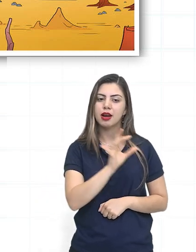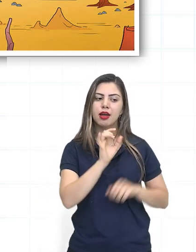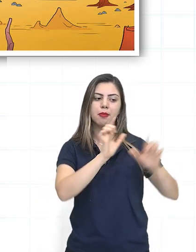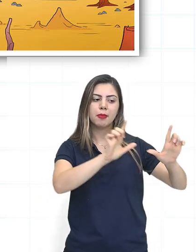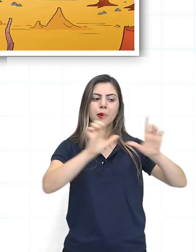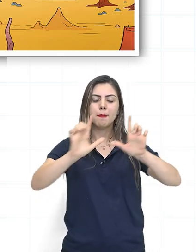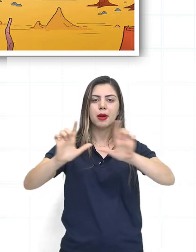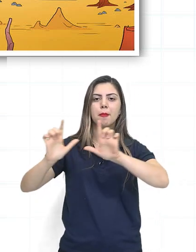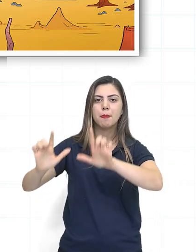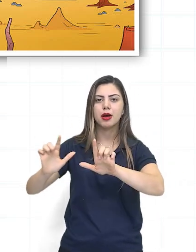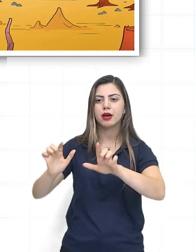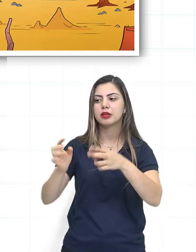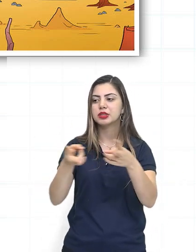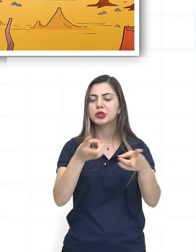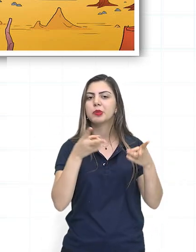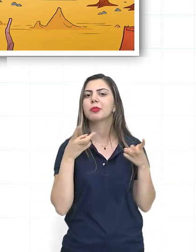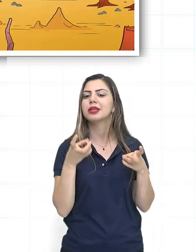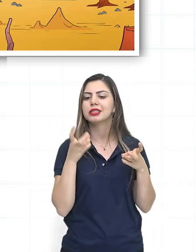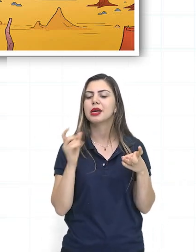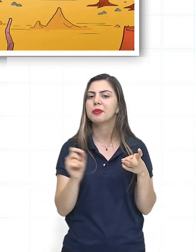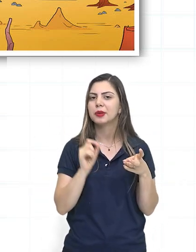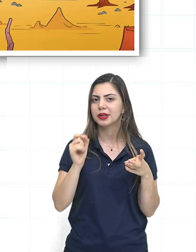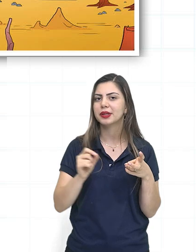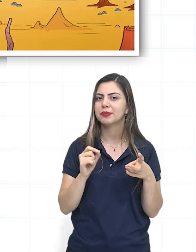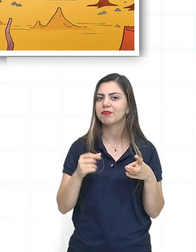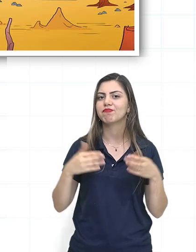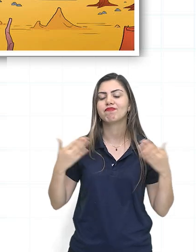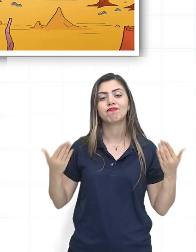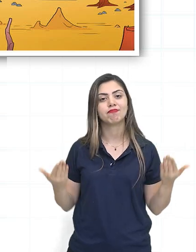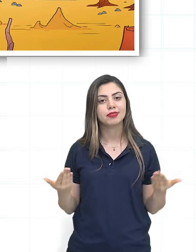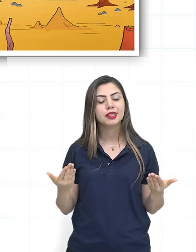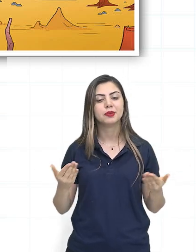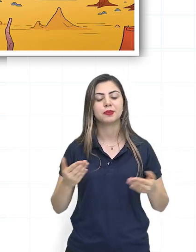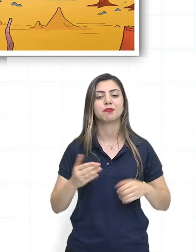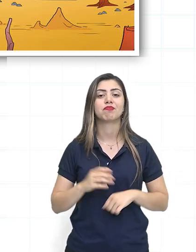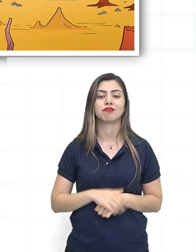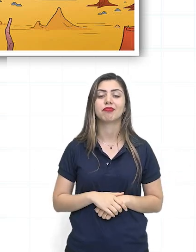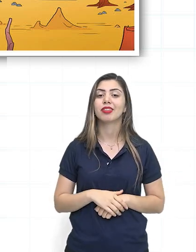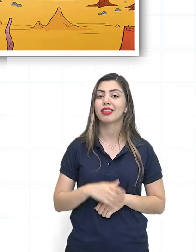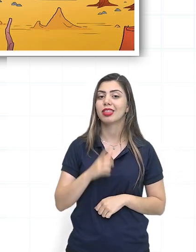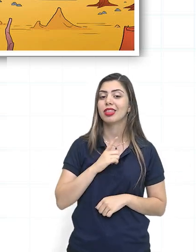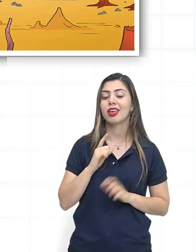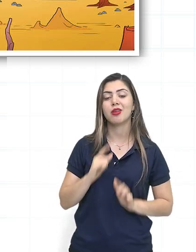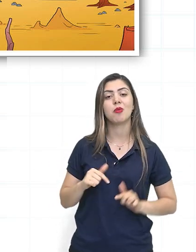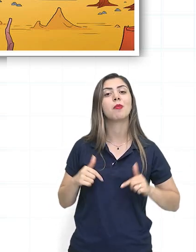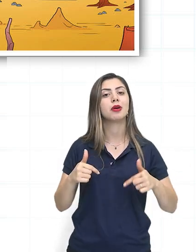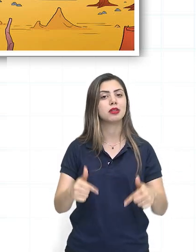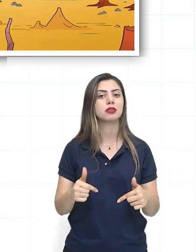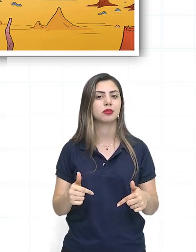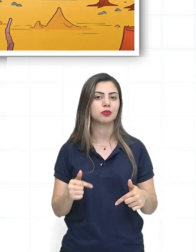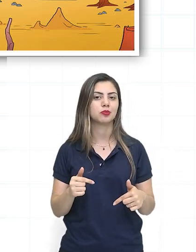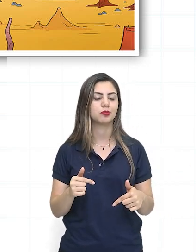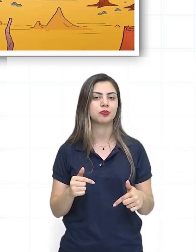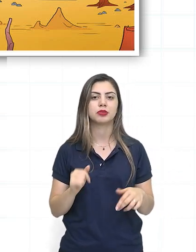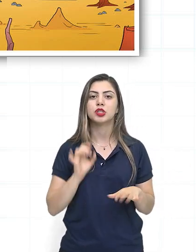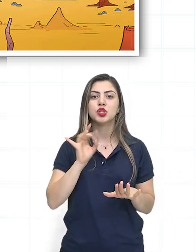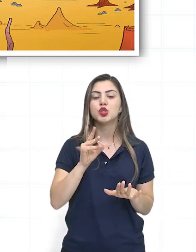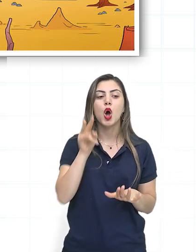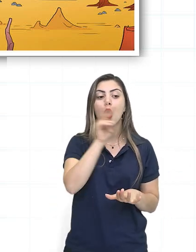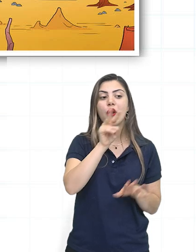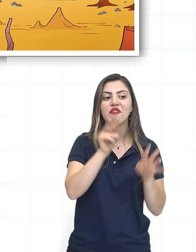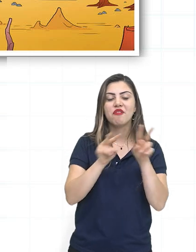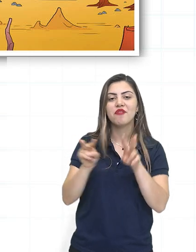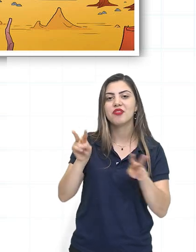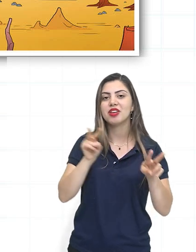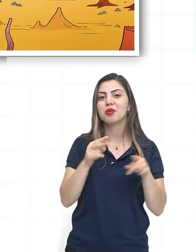dos cenários, você vai notar, né, que está acontecendo algo, né? E isso só tudo por